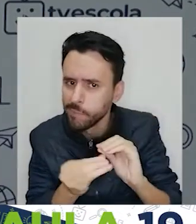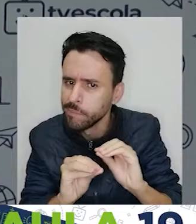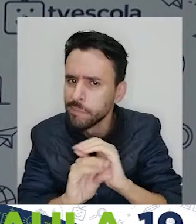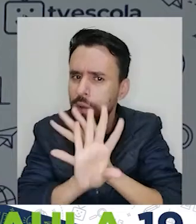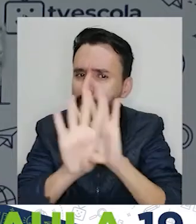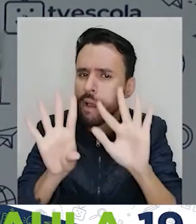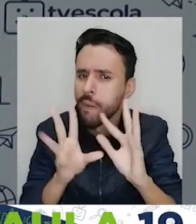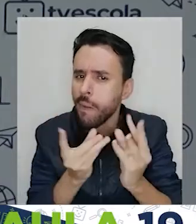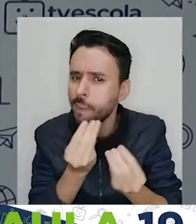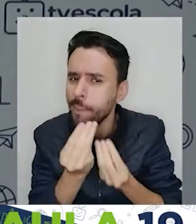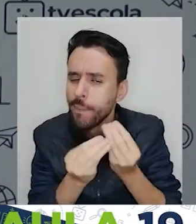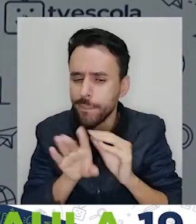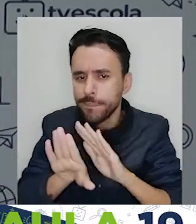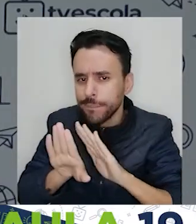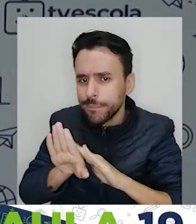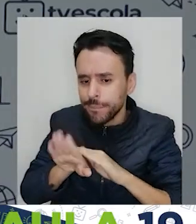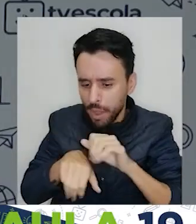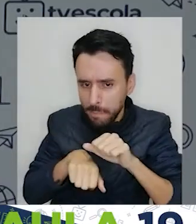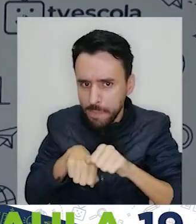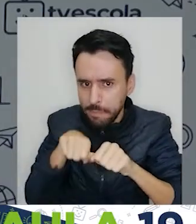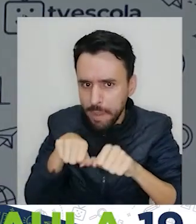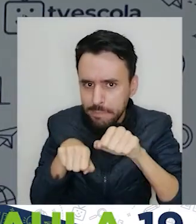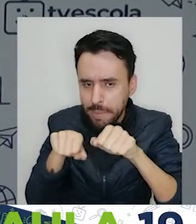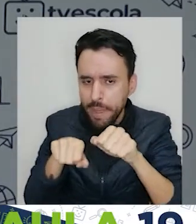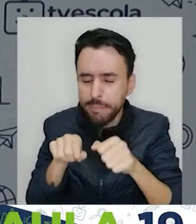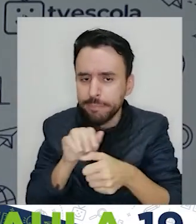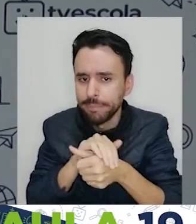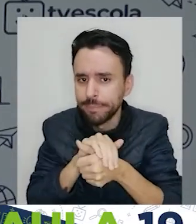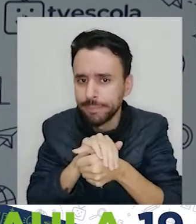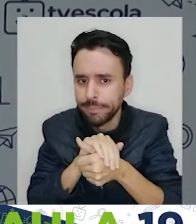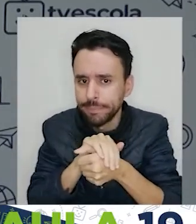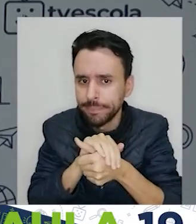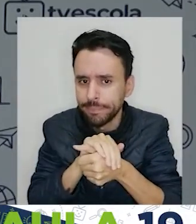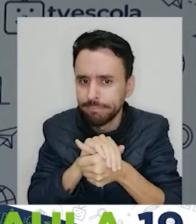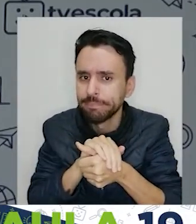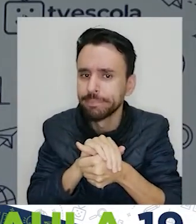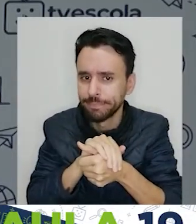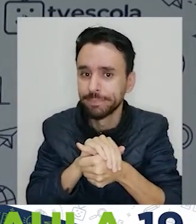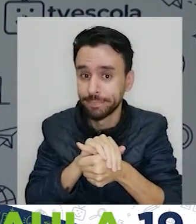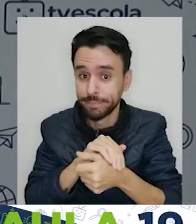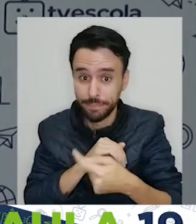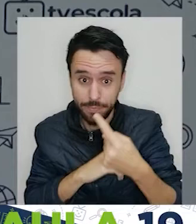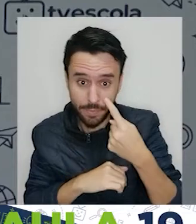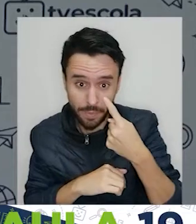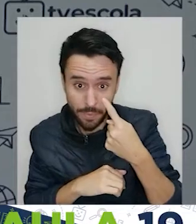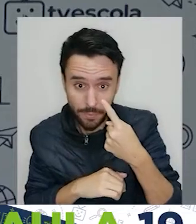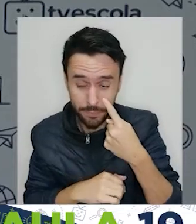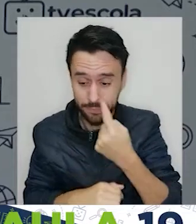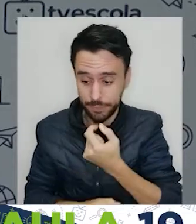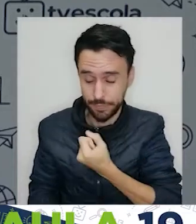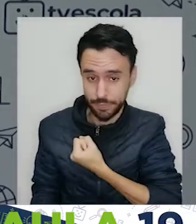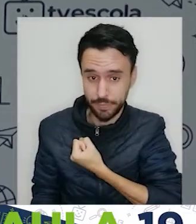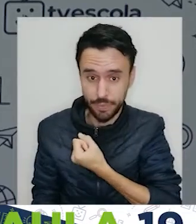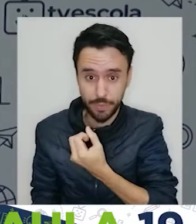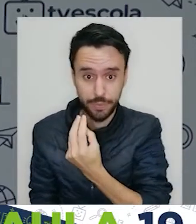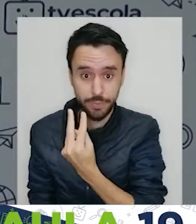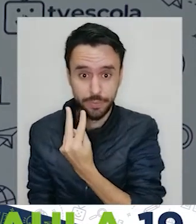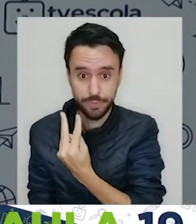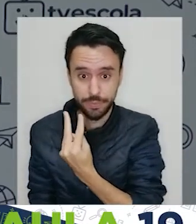é que foi as pegadas da tartaruga. Vejam lá. Ela pulou no número